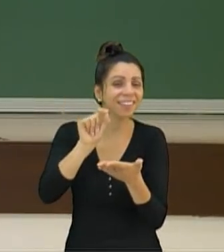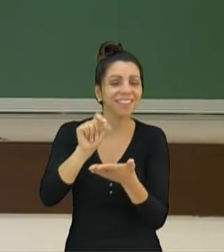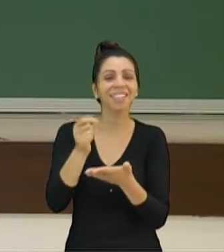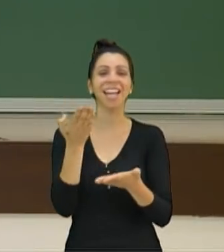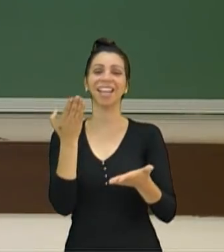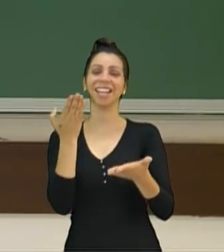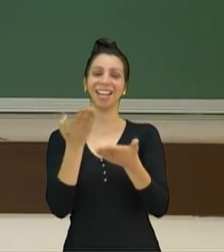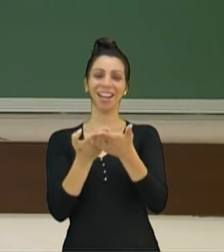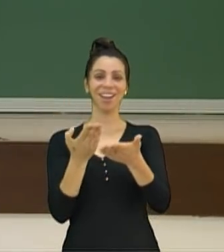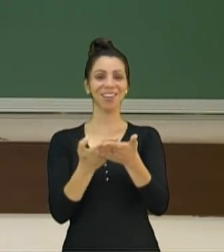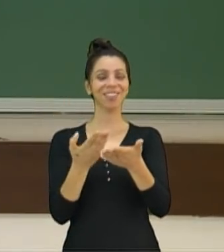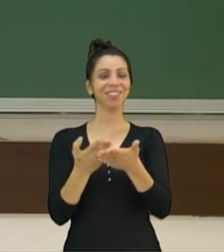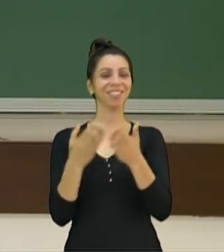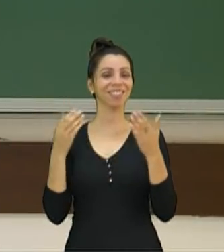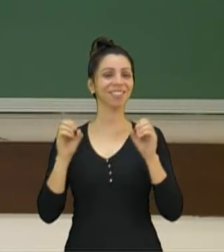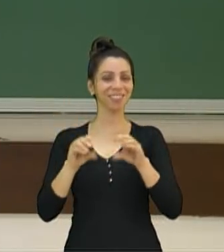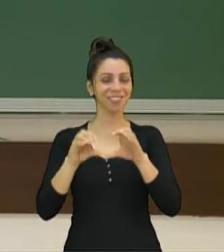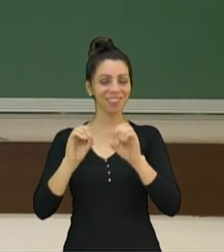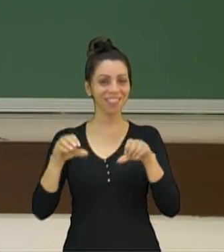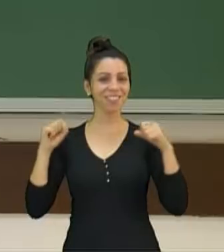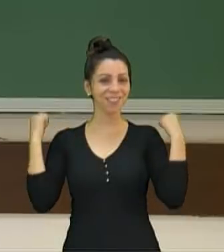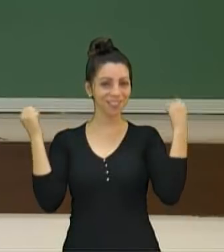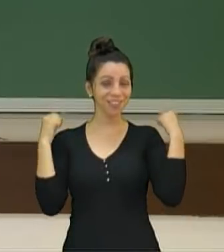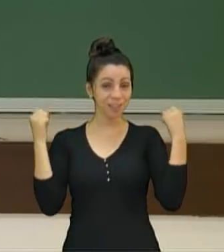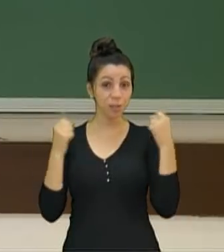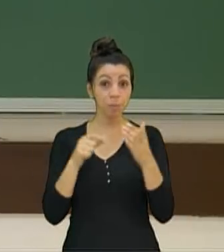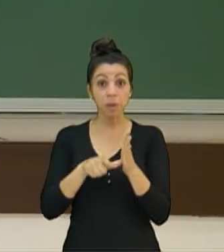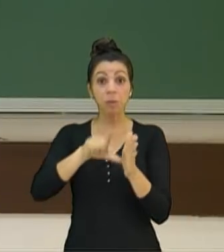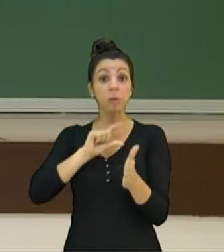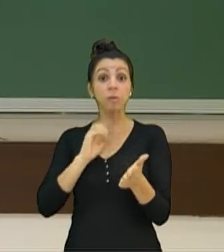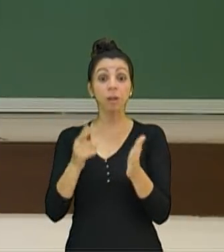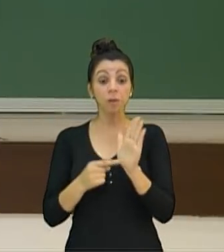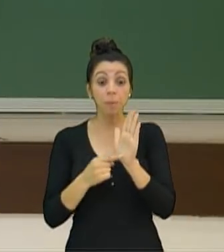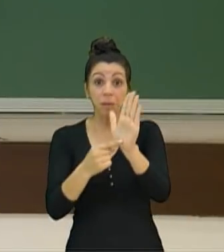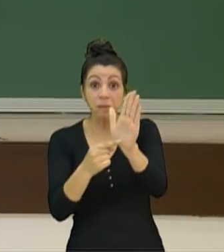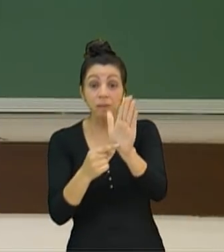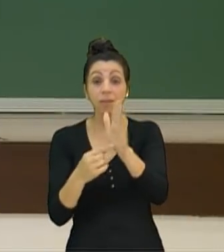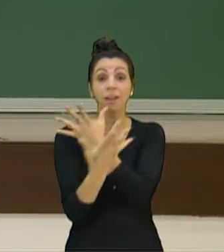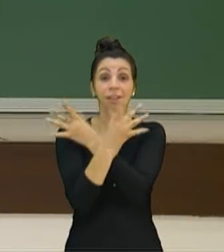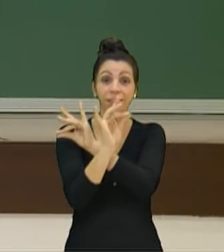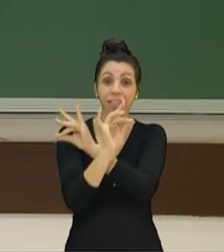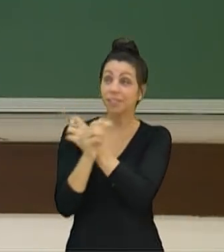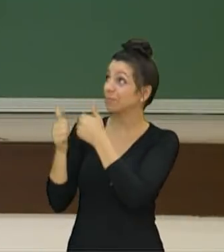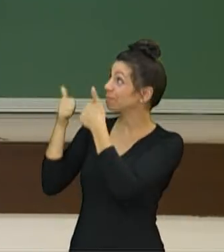nós começarmos, eu quero apresentar para vocês a Elaine. Tudo bem, Elaine?